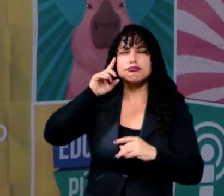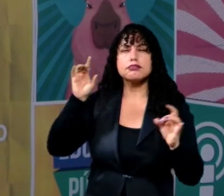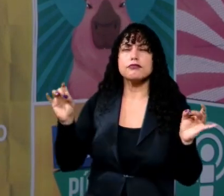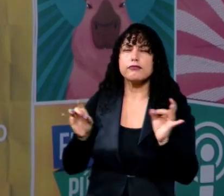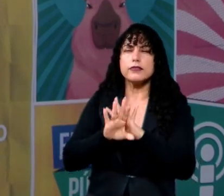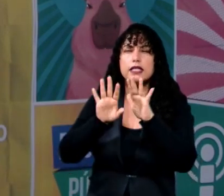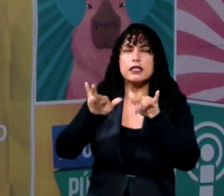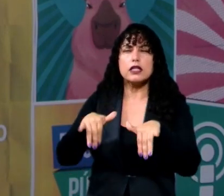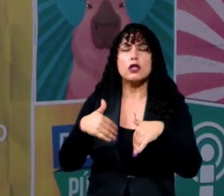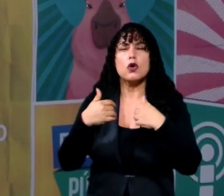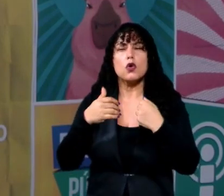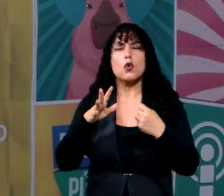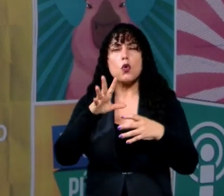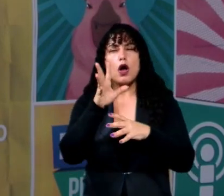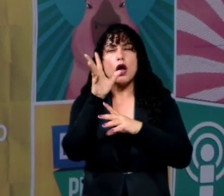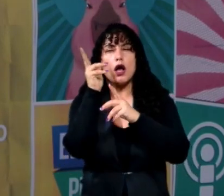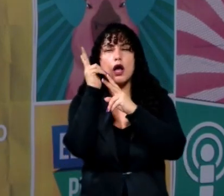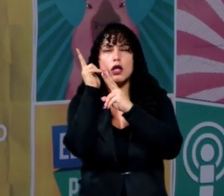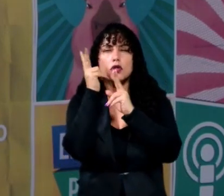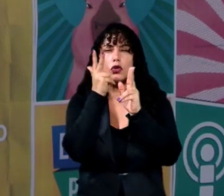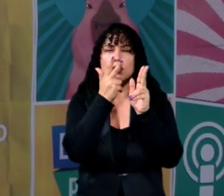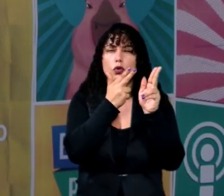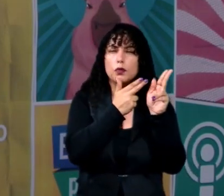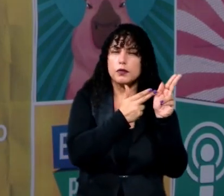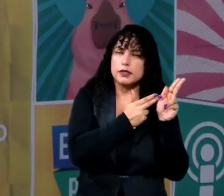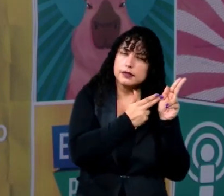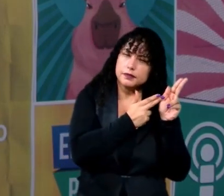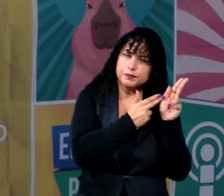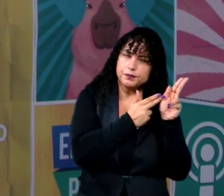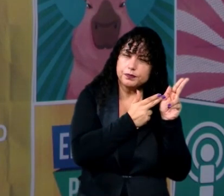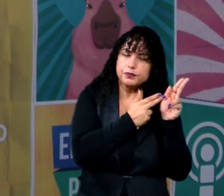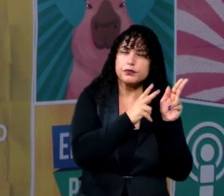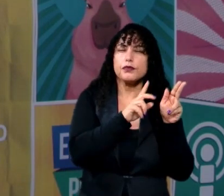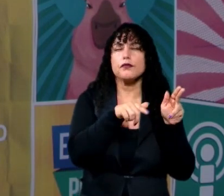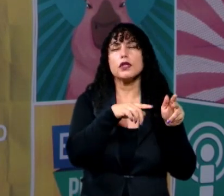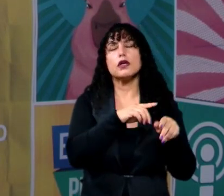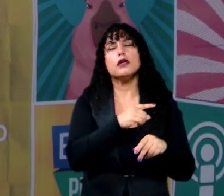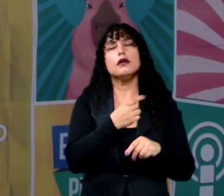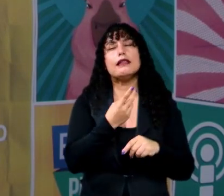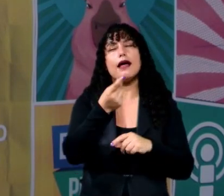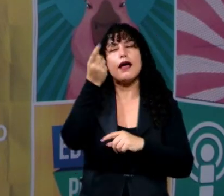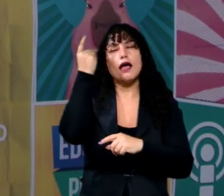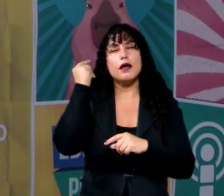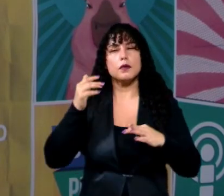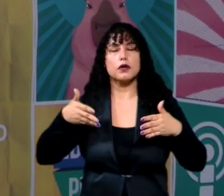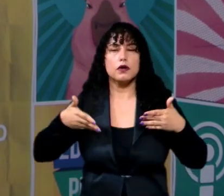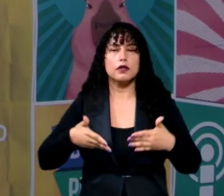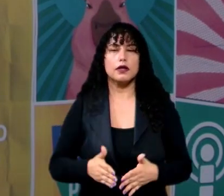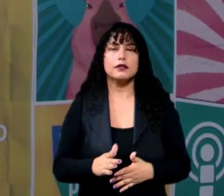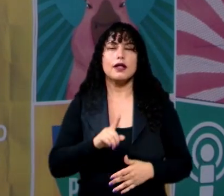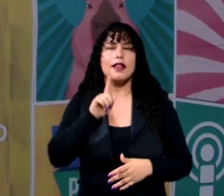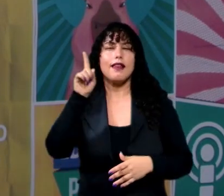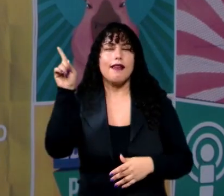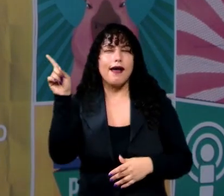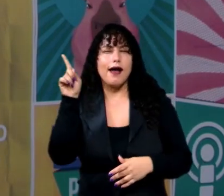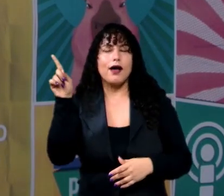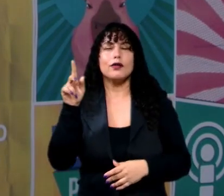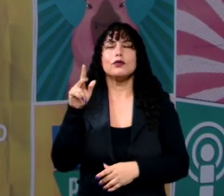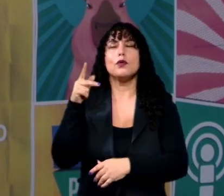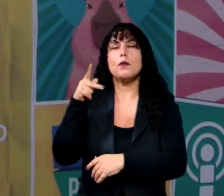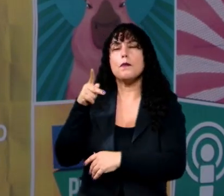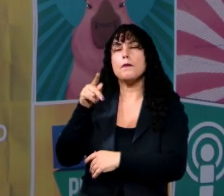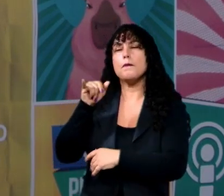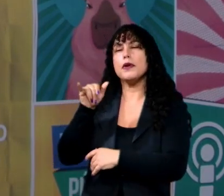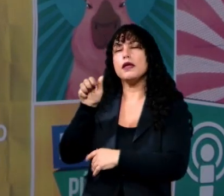com adormecer. E na época em que eu nasci, lá no sertão do Piauí,